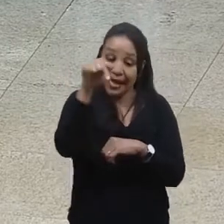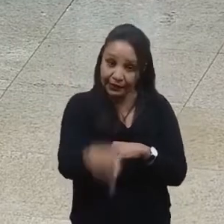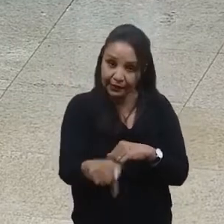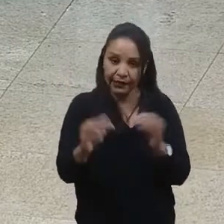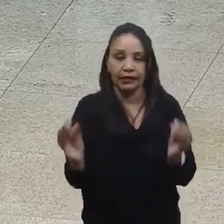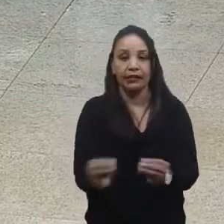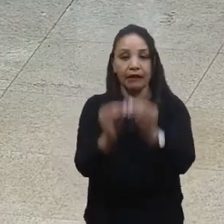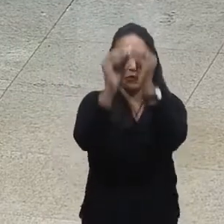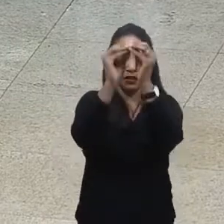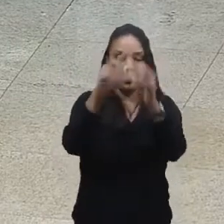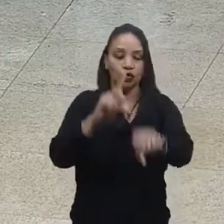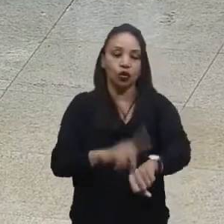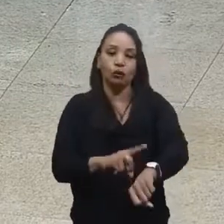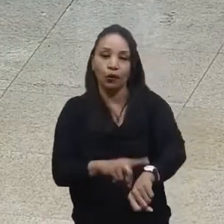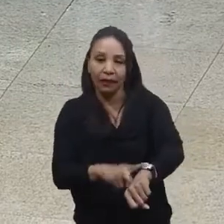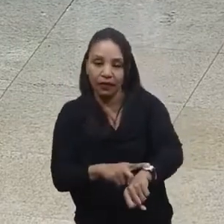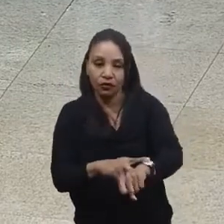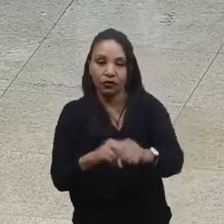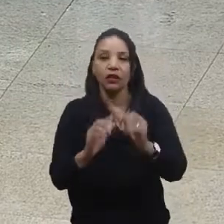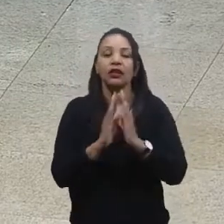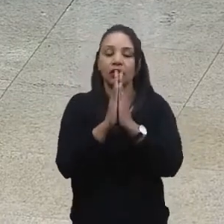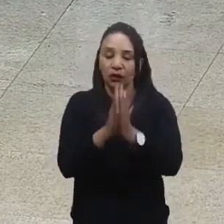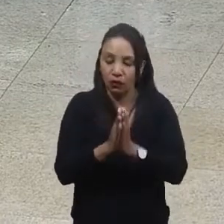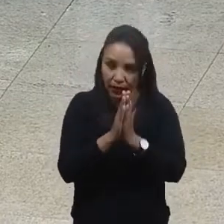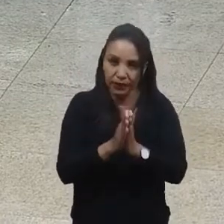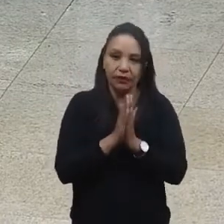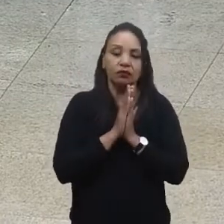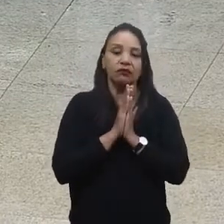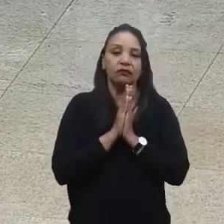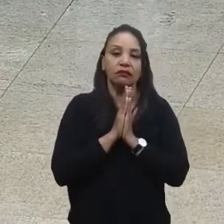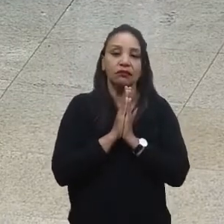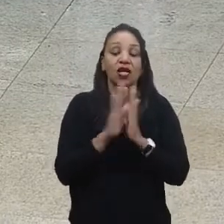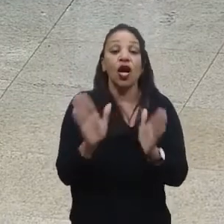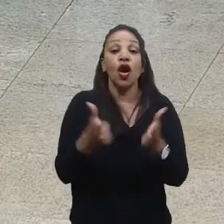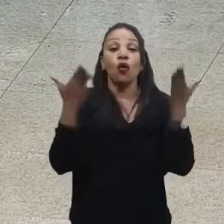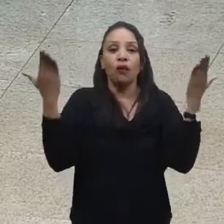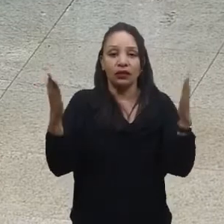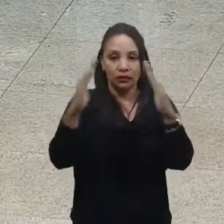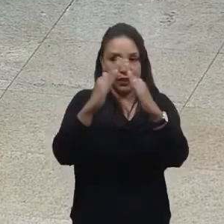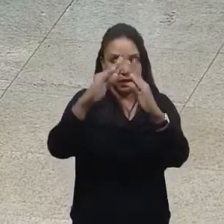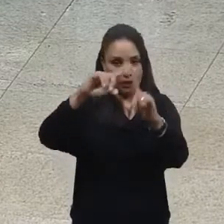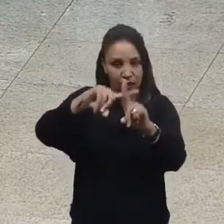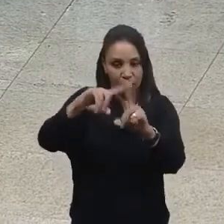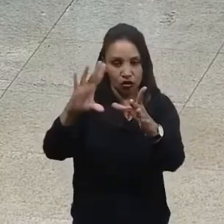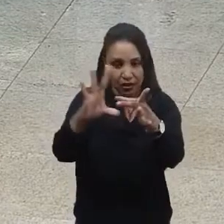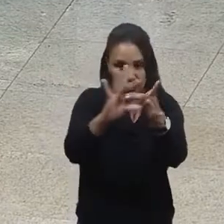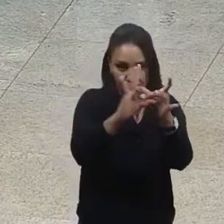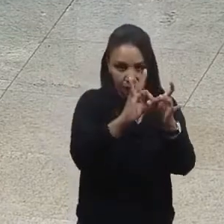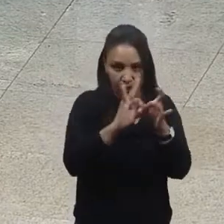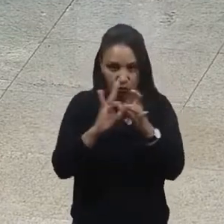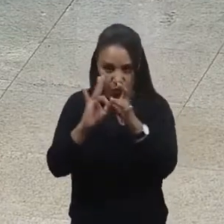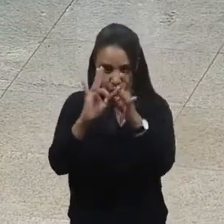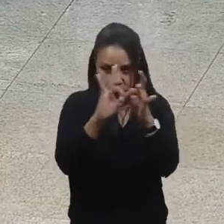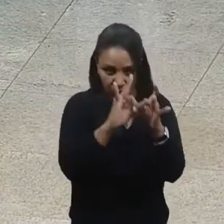e quando a igreja né e se une com